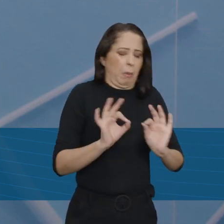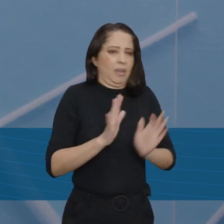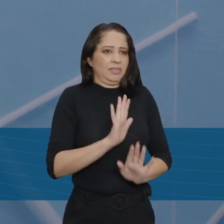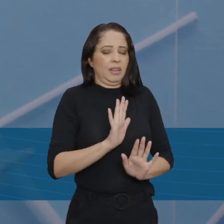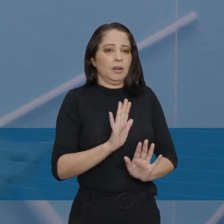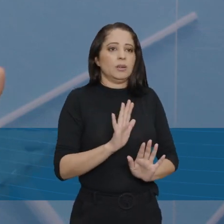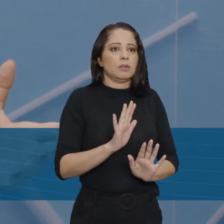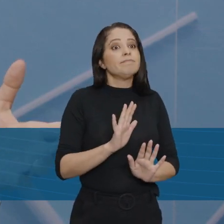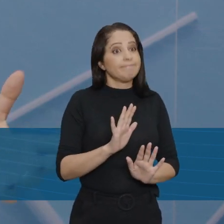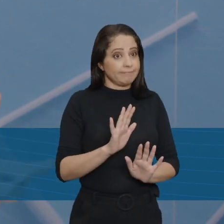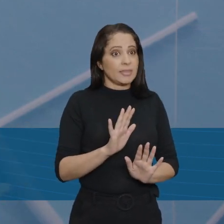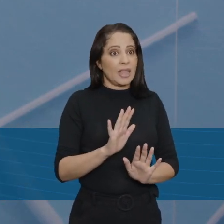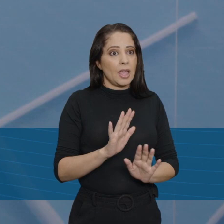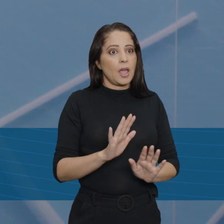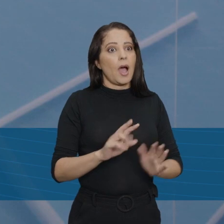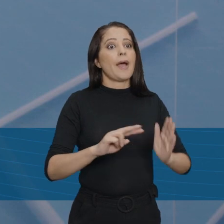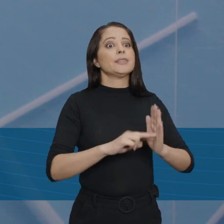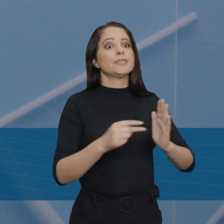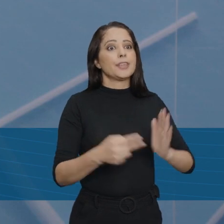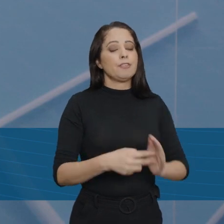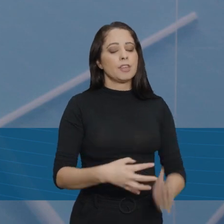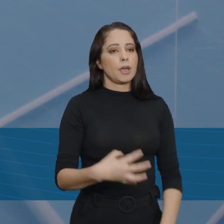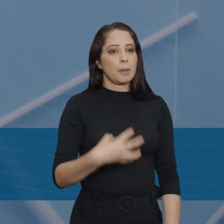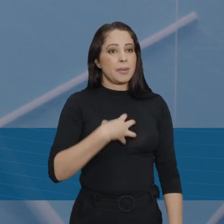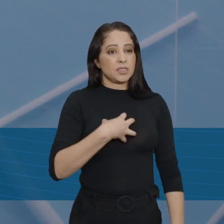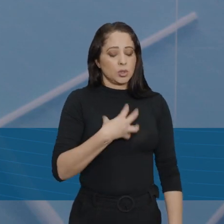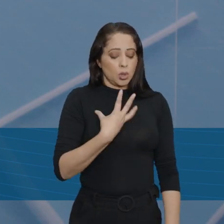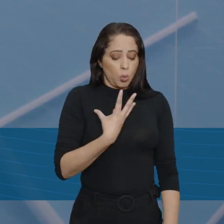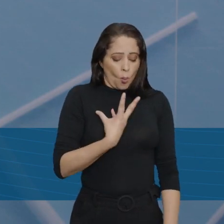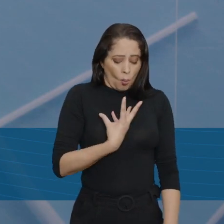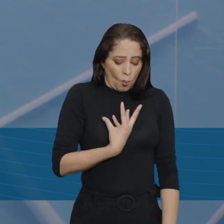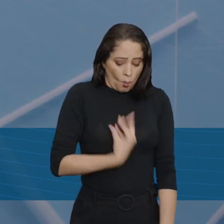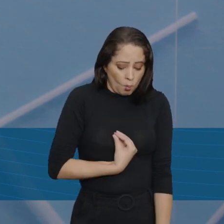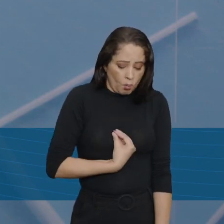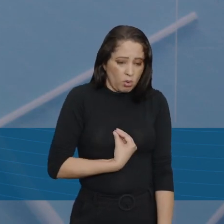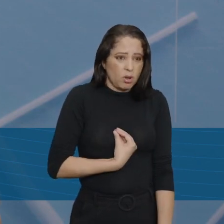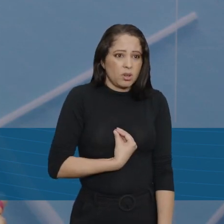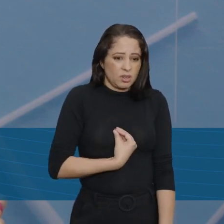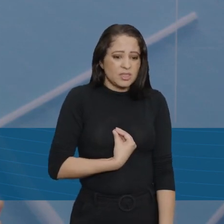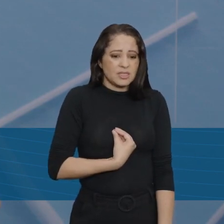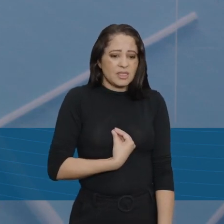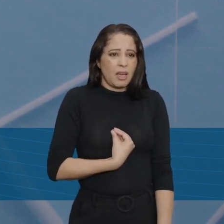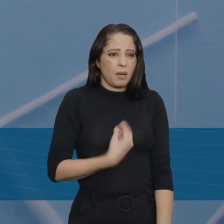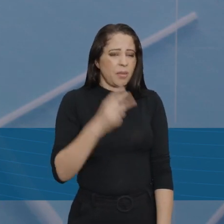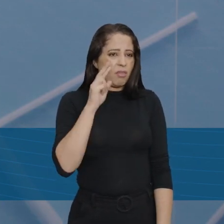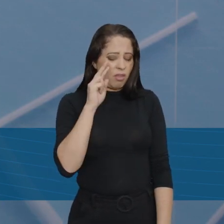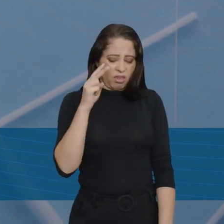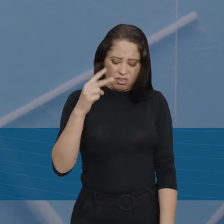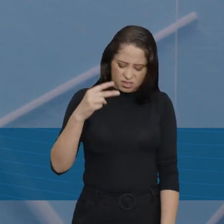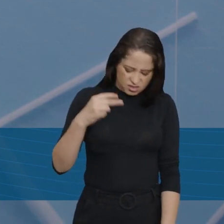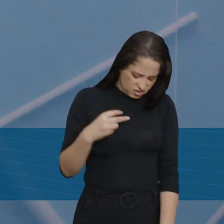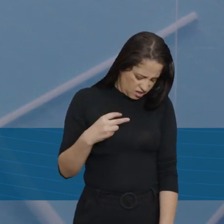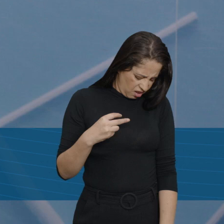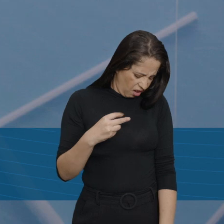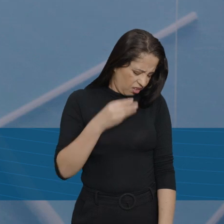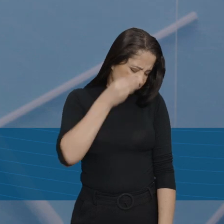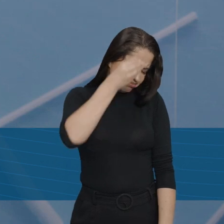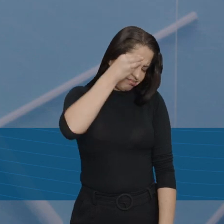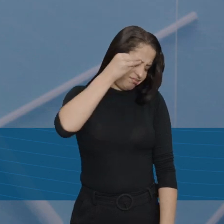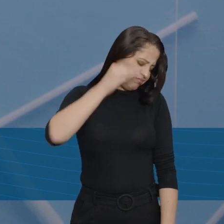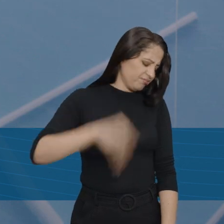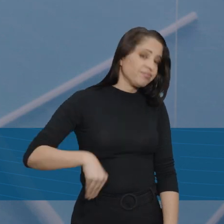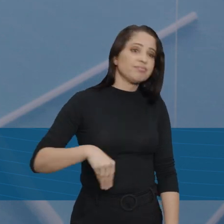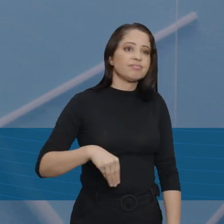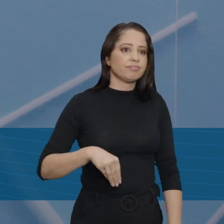e tal, isso também vai minando muito a autoimagem da pessoa, né, como ela se vê, como ela